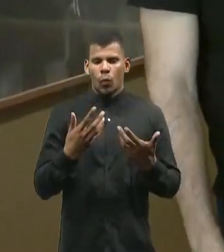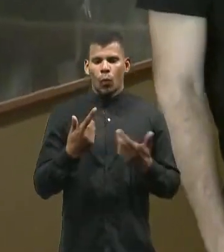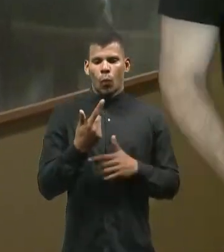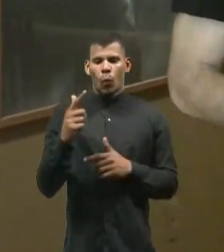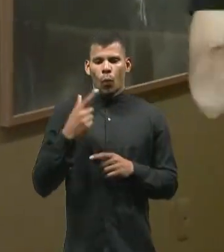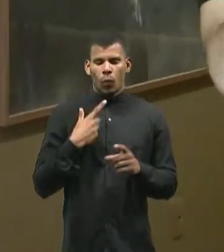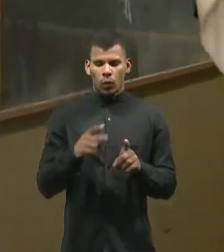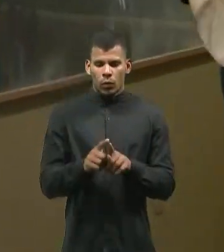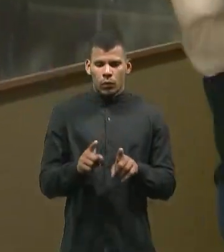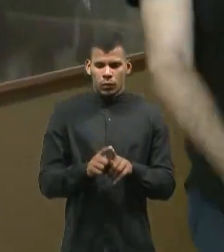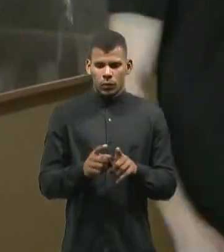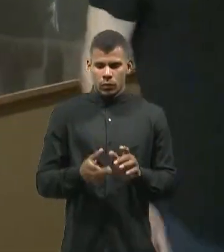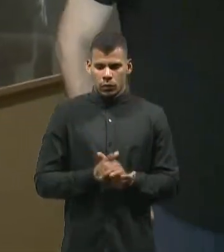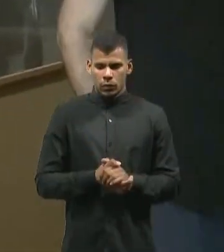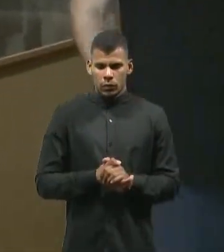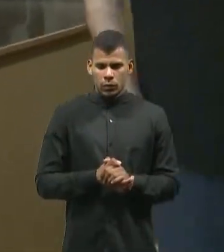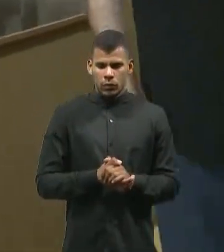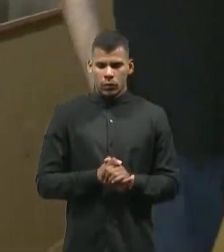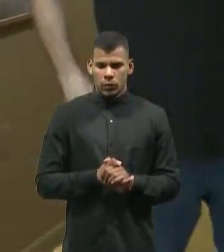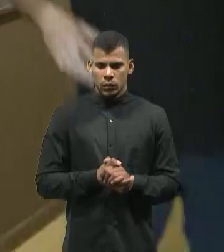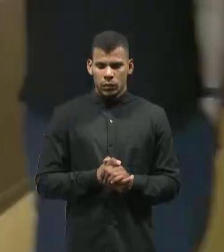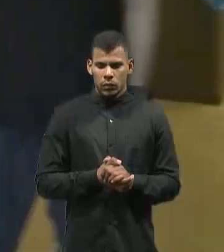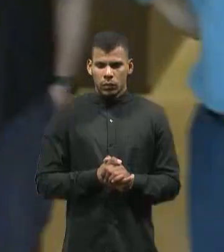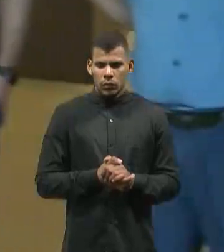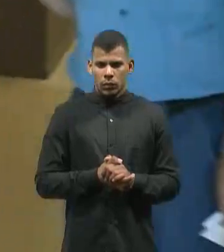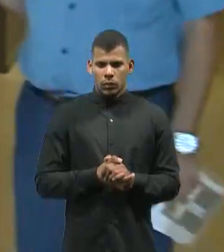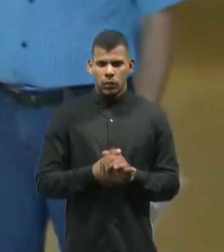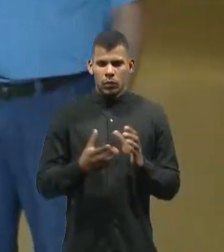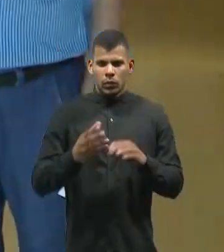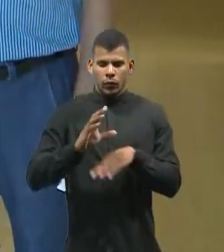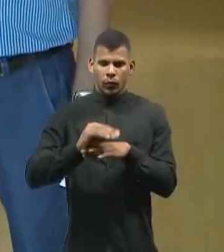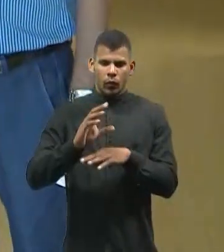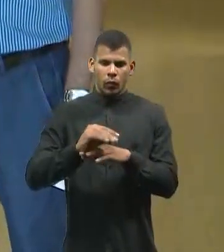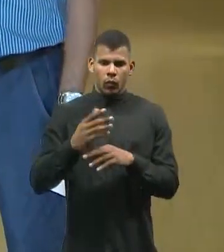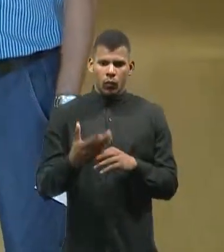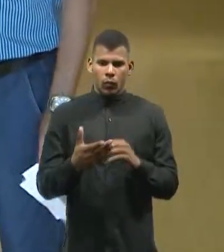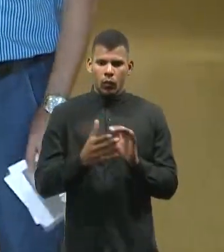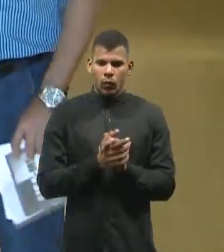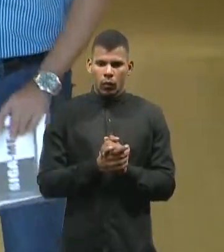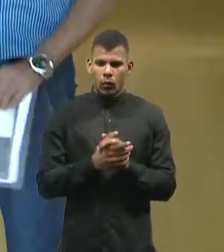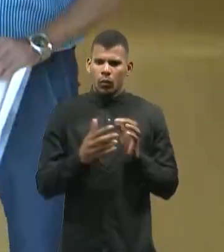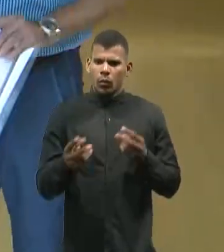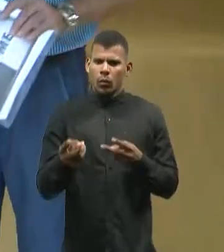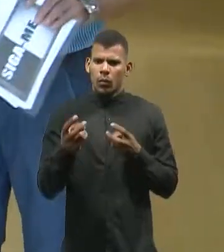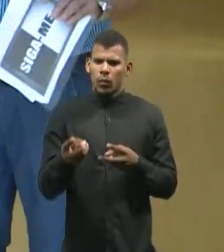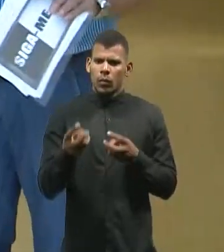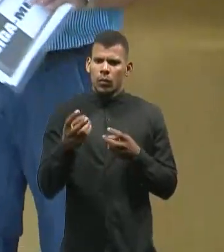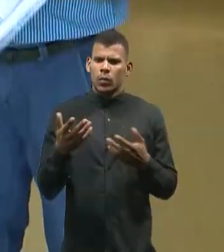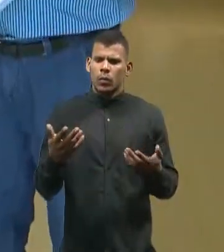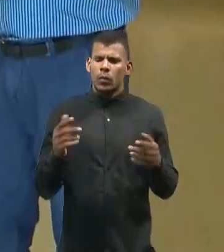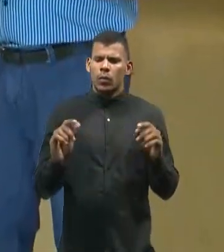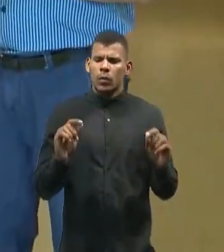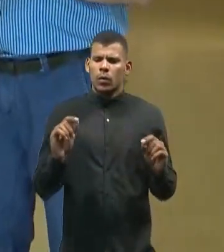né? O que a gente entender a mentalidade deles através da fotografia. O que a gente percebe é que tem